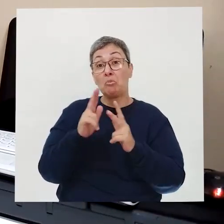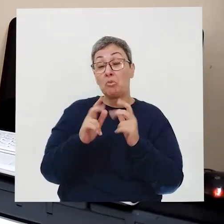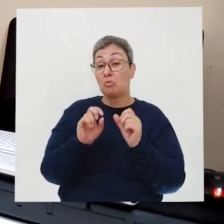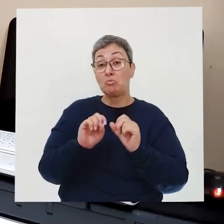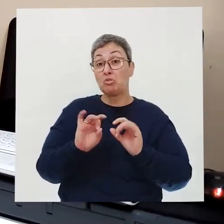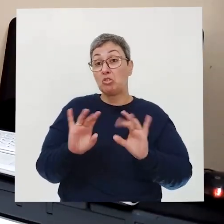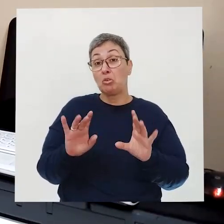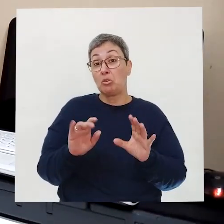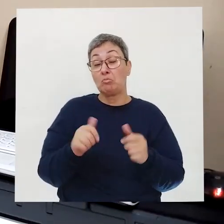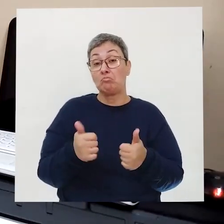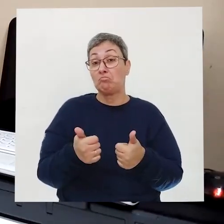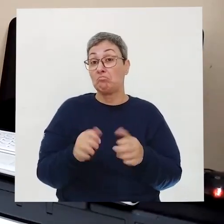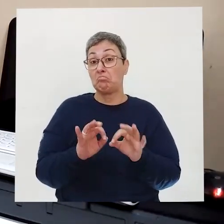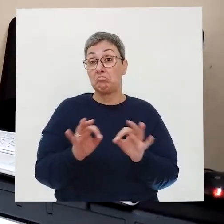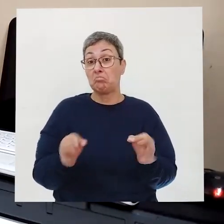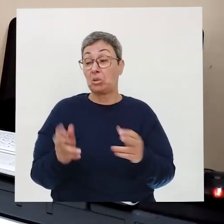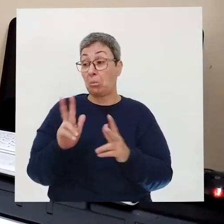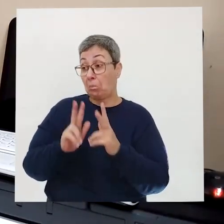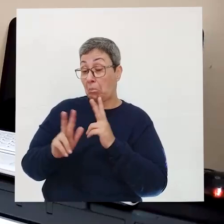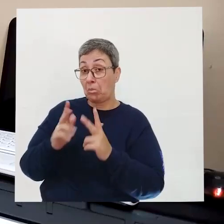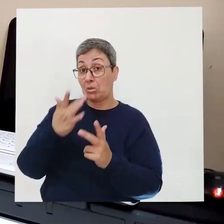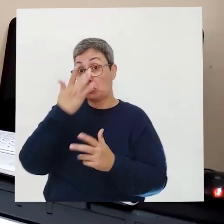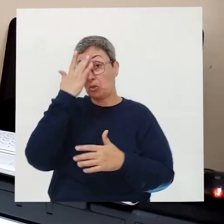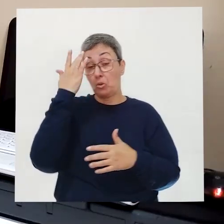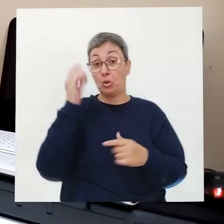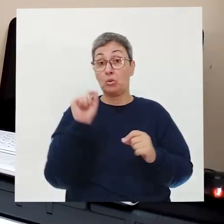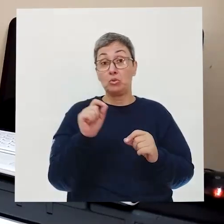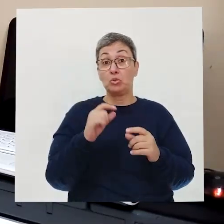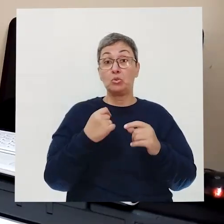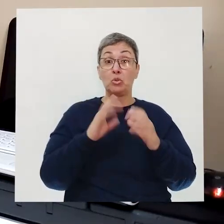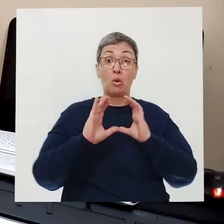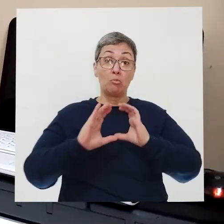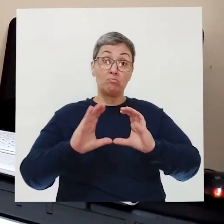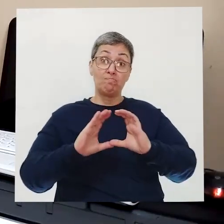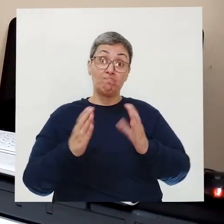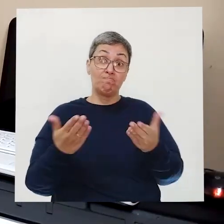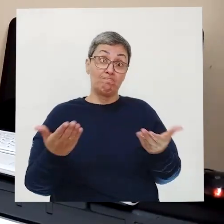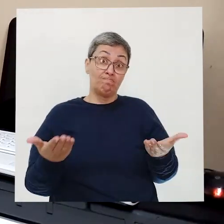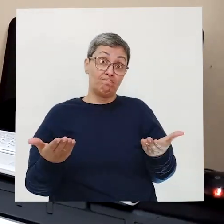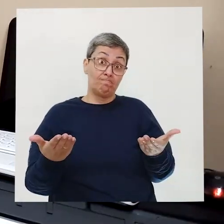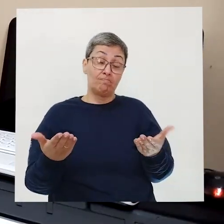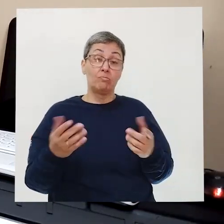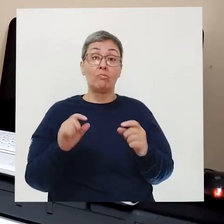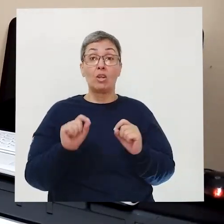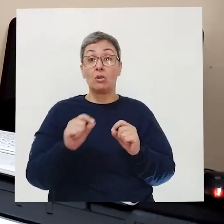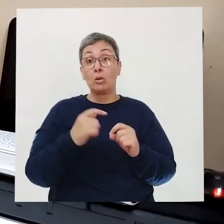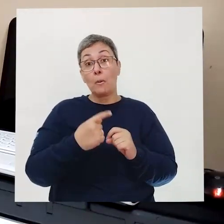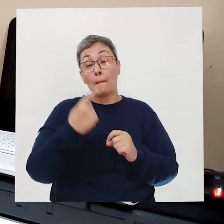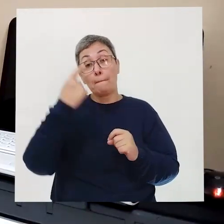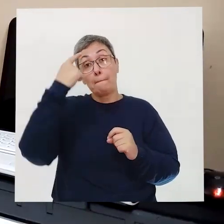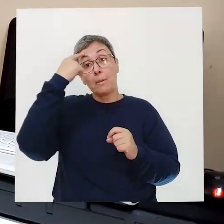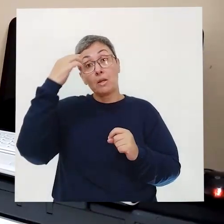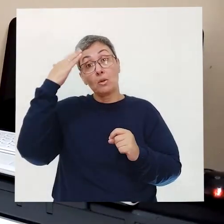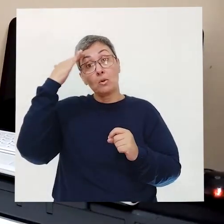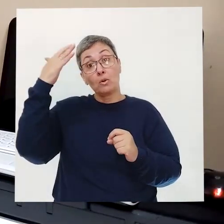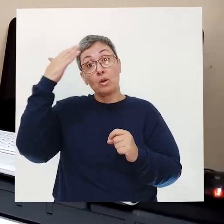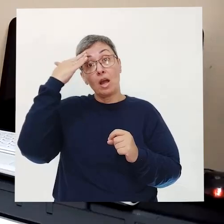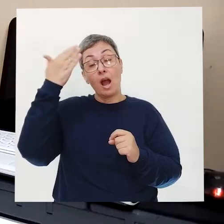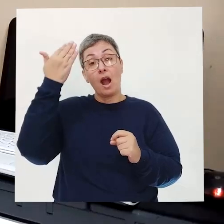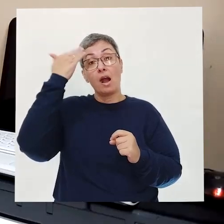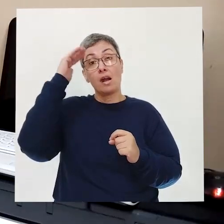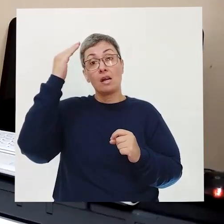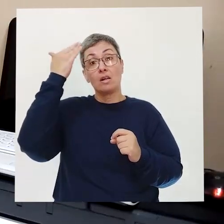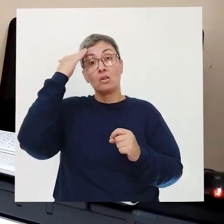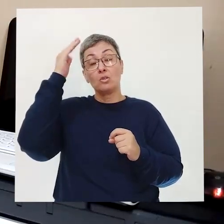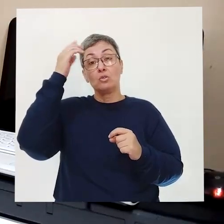foram oferecidas por outras pessoas ou pelos meios de comunicação. Os pensadores